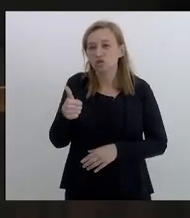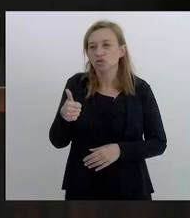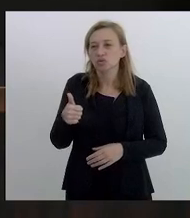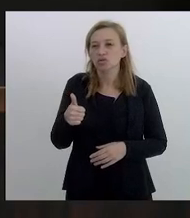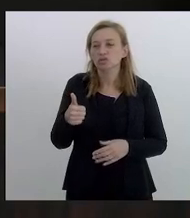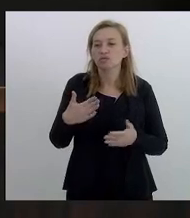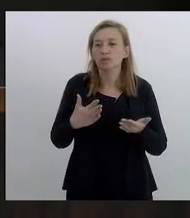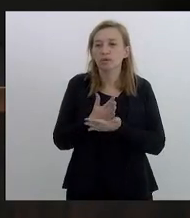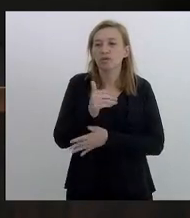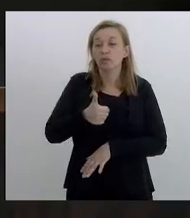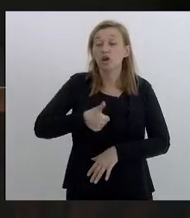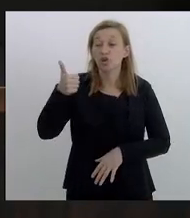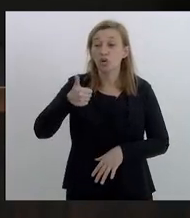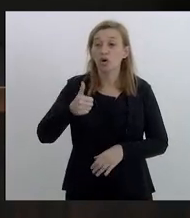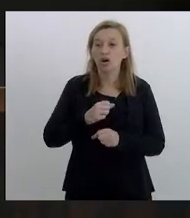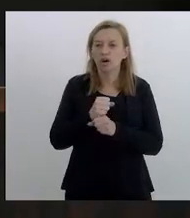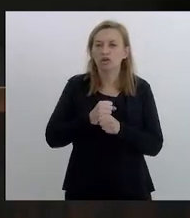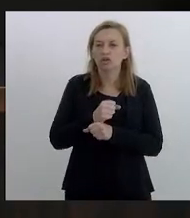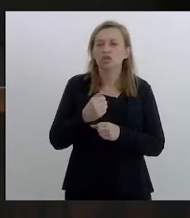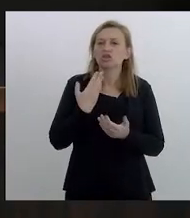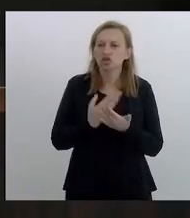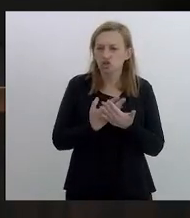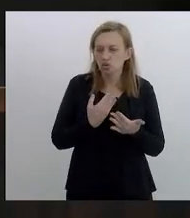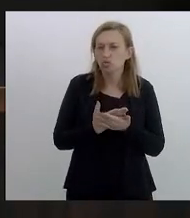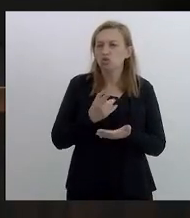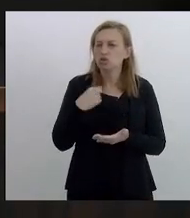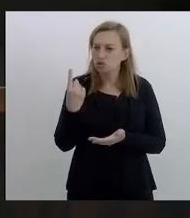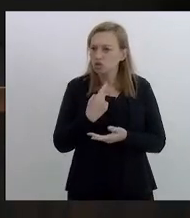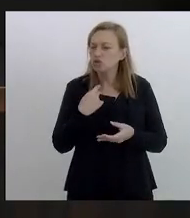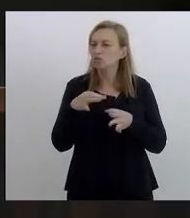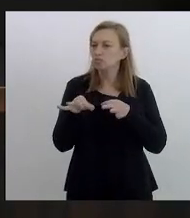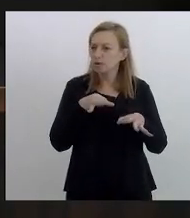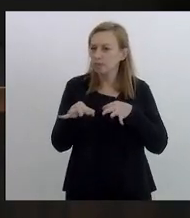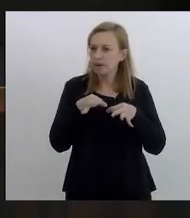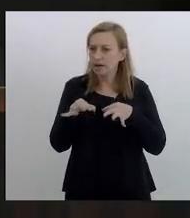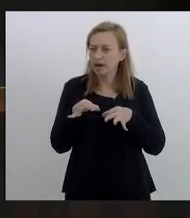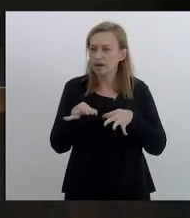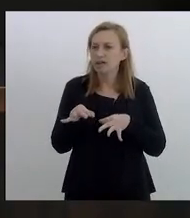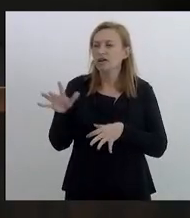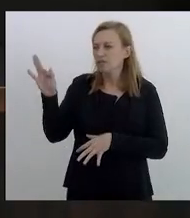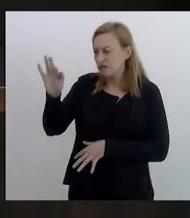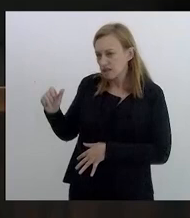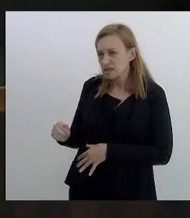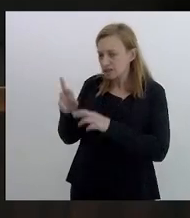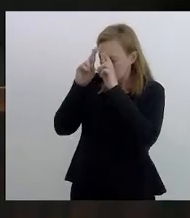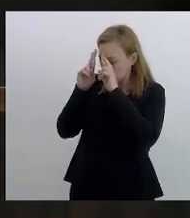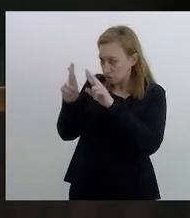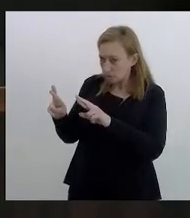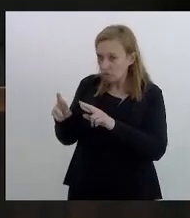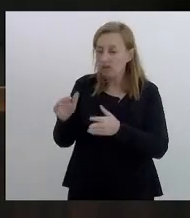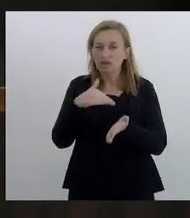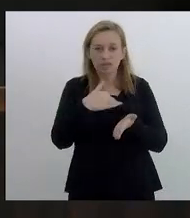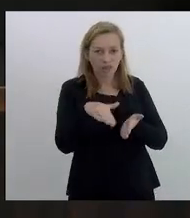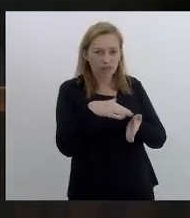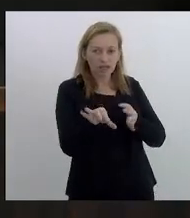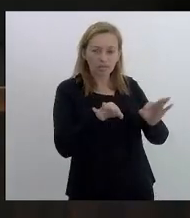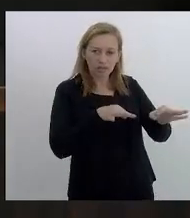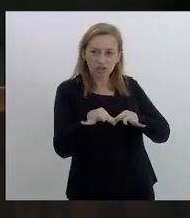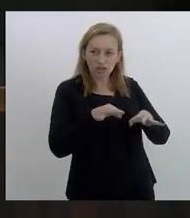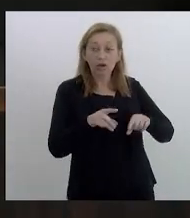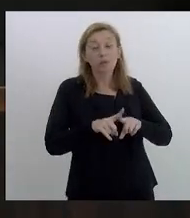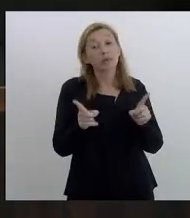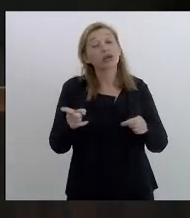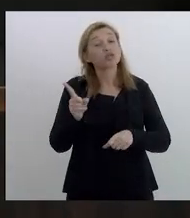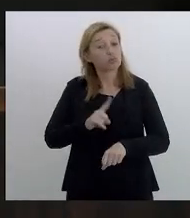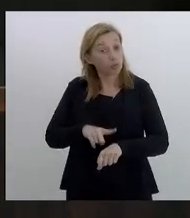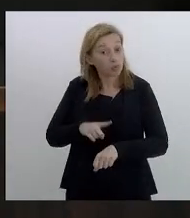melhor ano de estudos e estudos que a gente tem feito. Então, fazendo a gente respeita o secretário de Planejamento, mas tem um